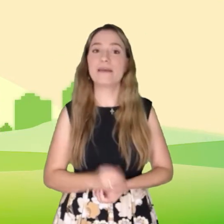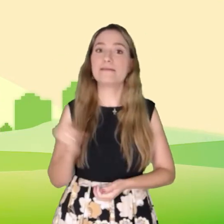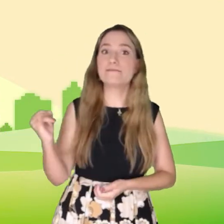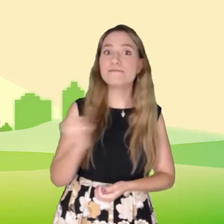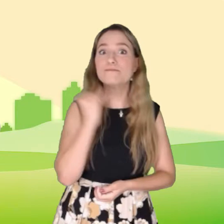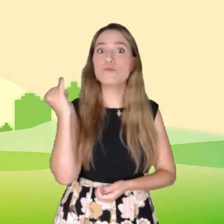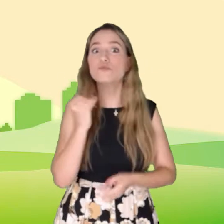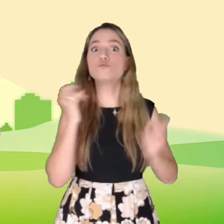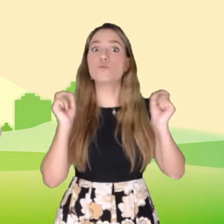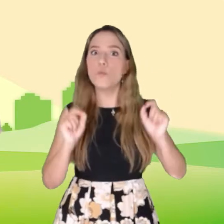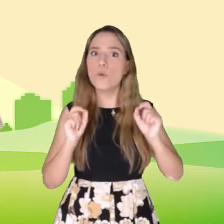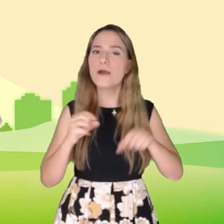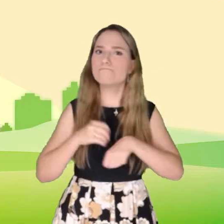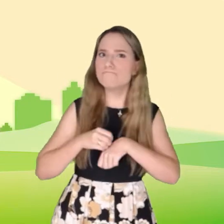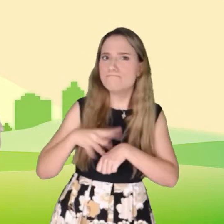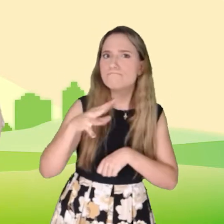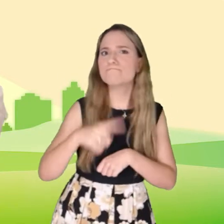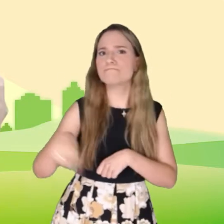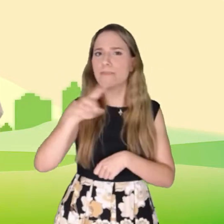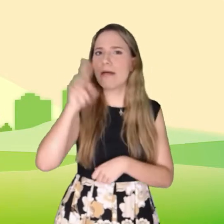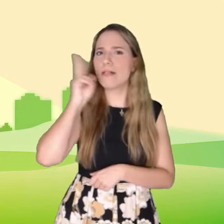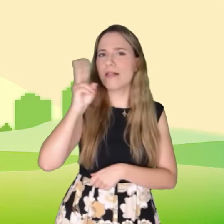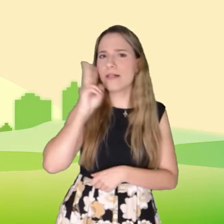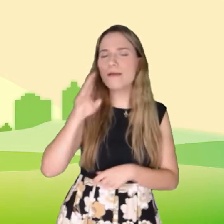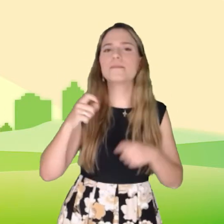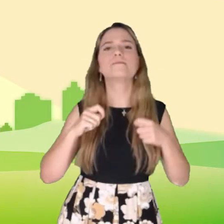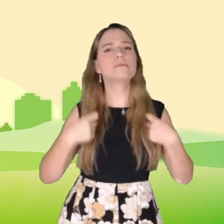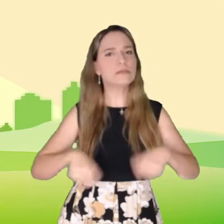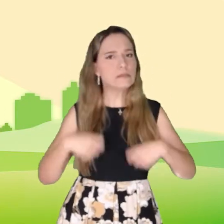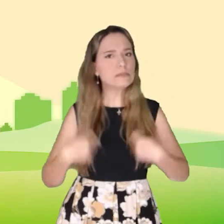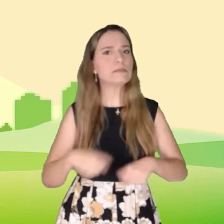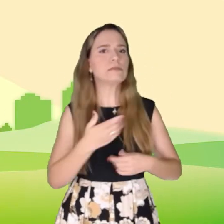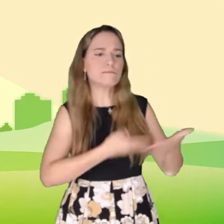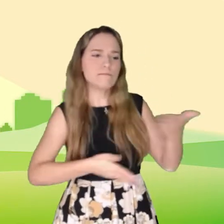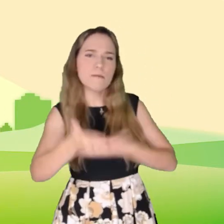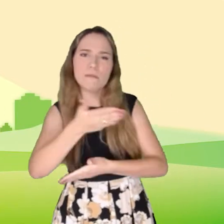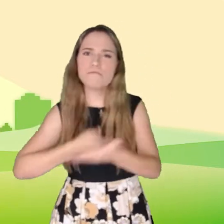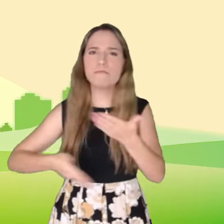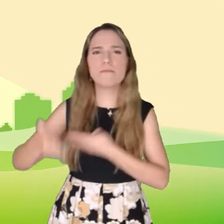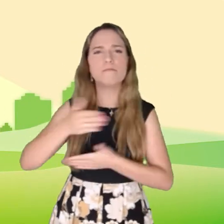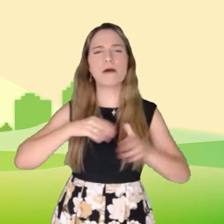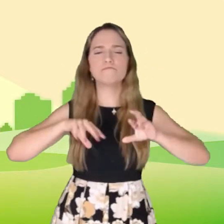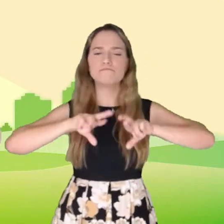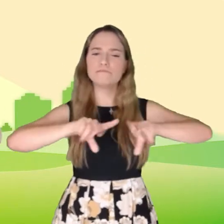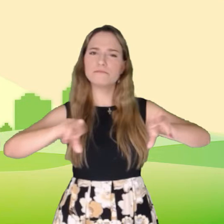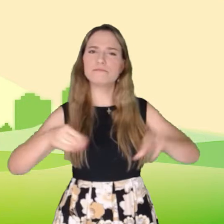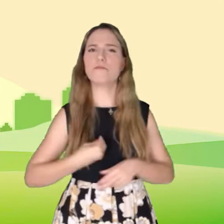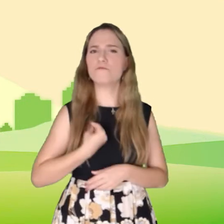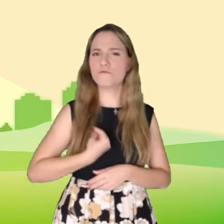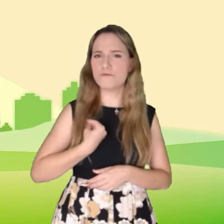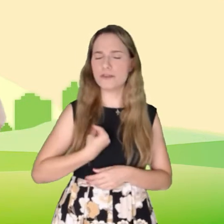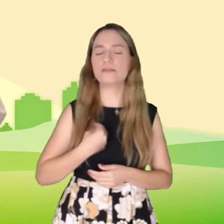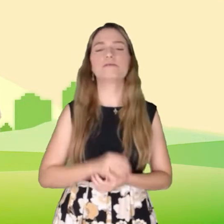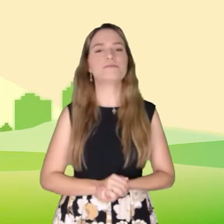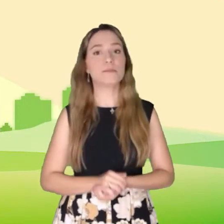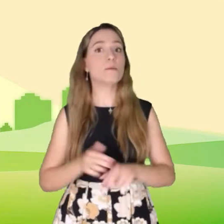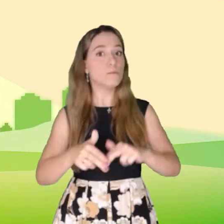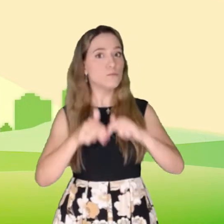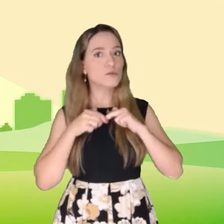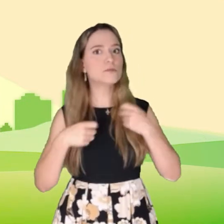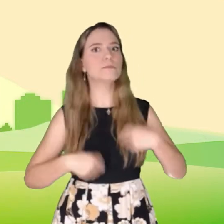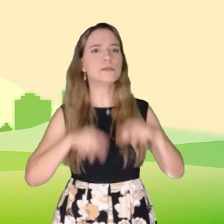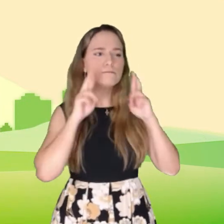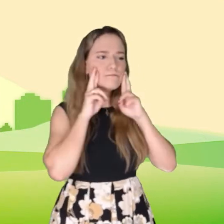É fundamental ressaltar a interligação entre todas as formas de vida. Por